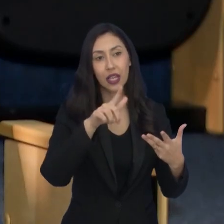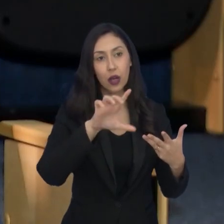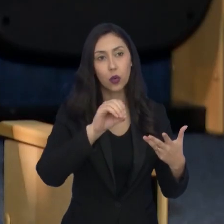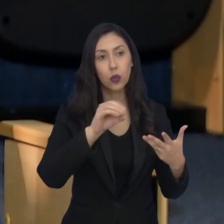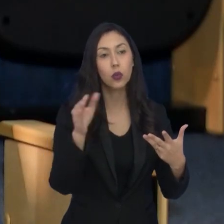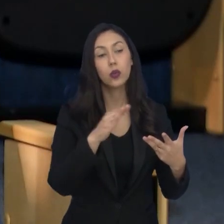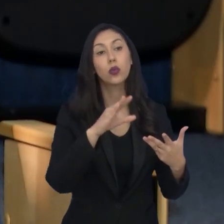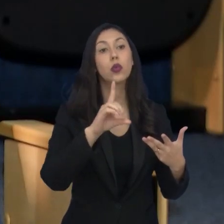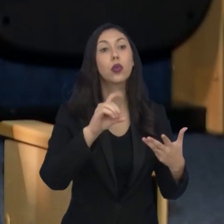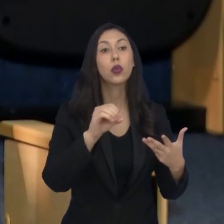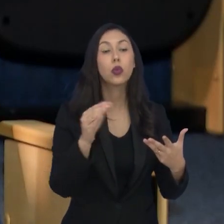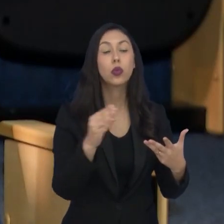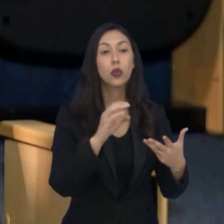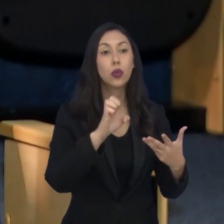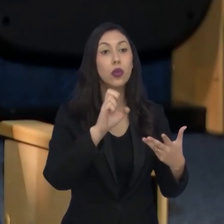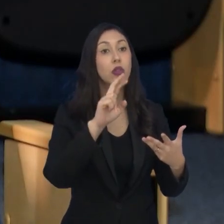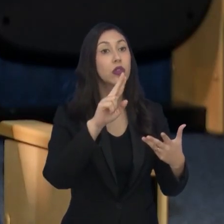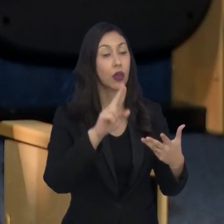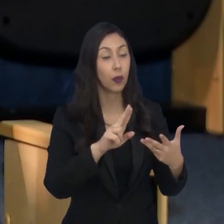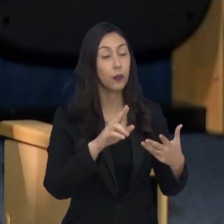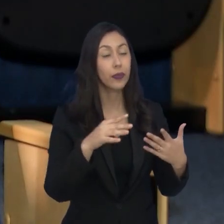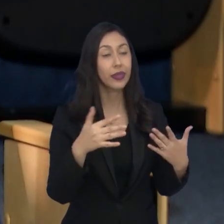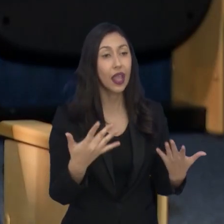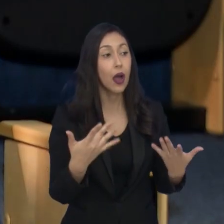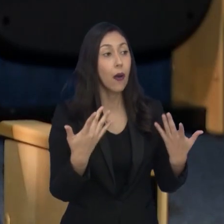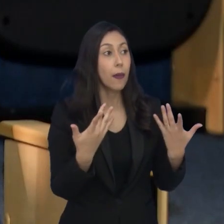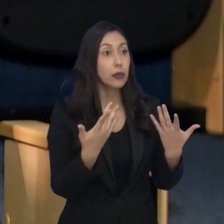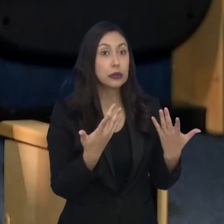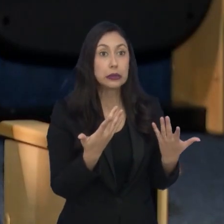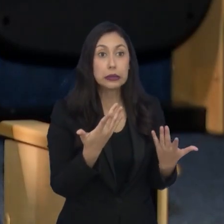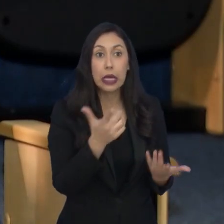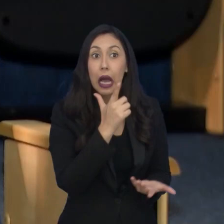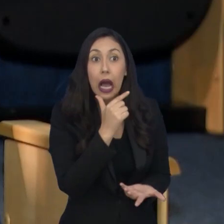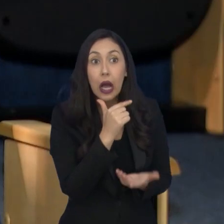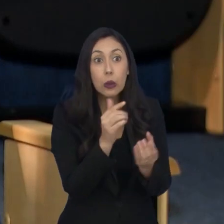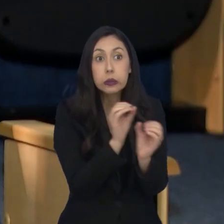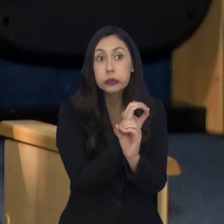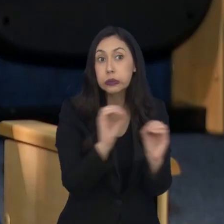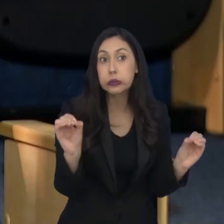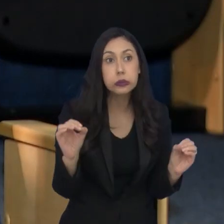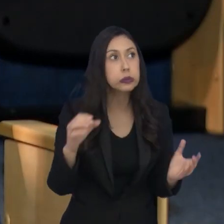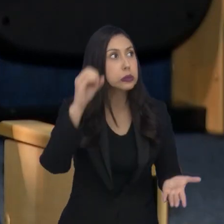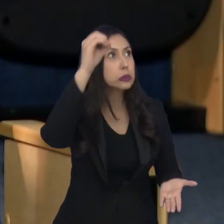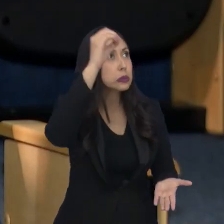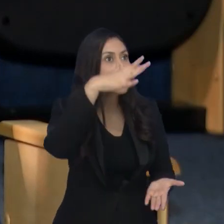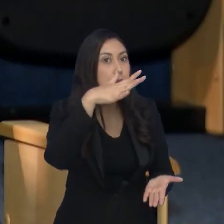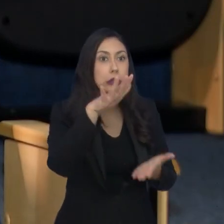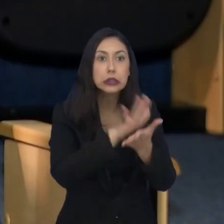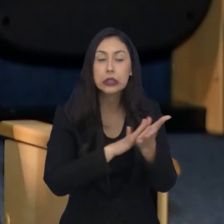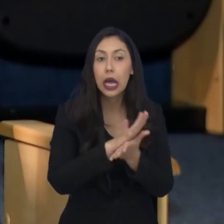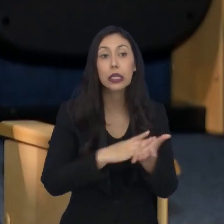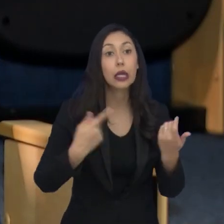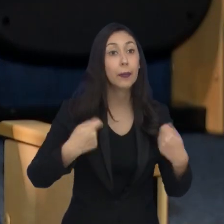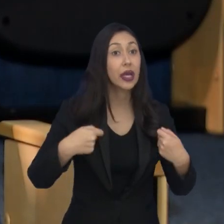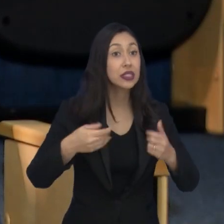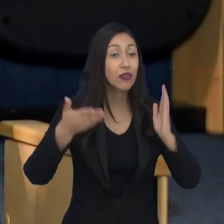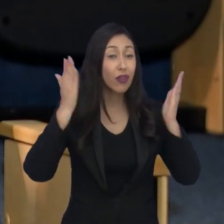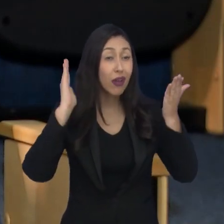Não tinha luz na rua, não tinha água. Na época o que abastecia era o